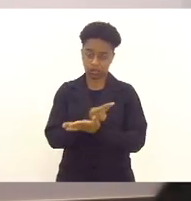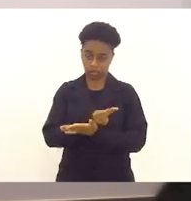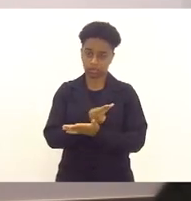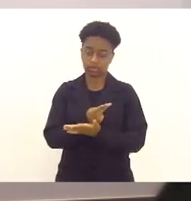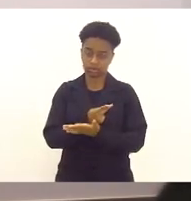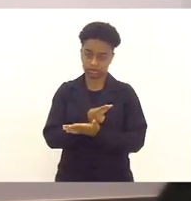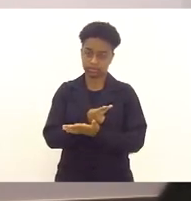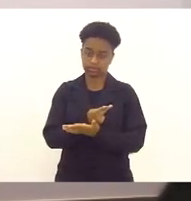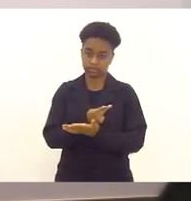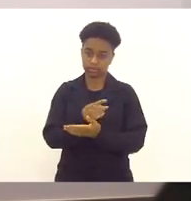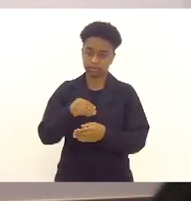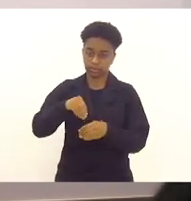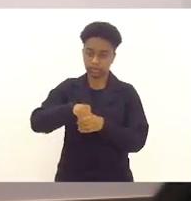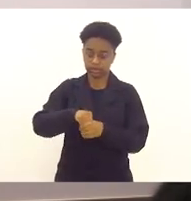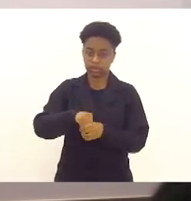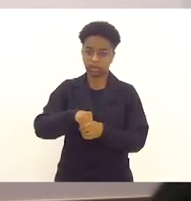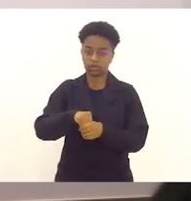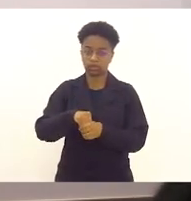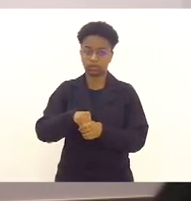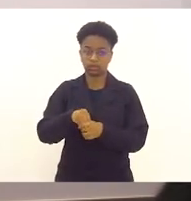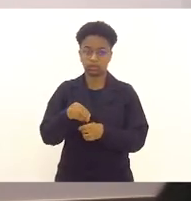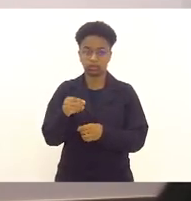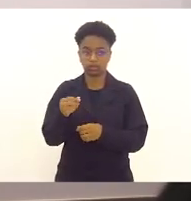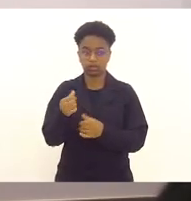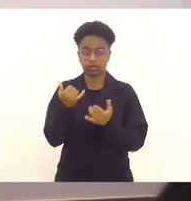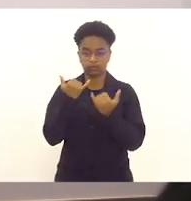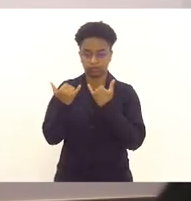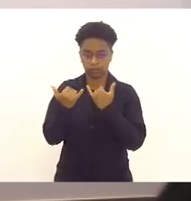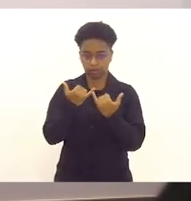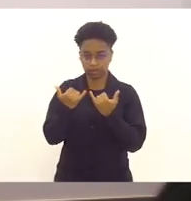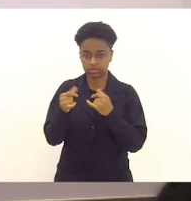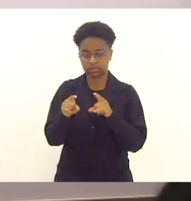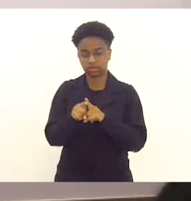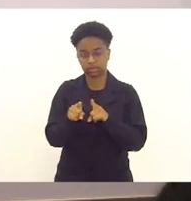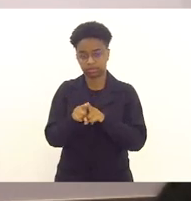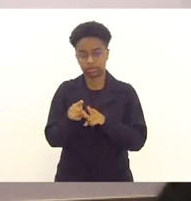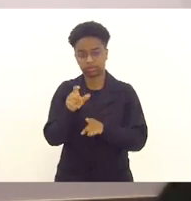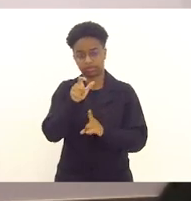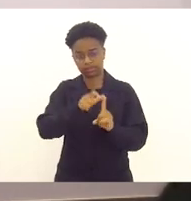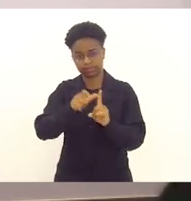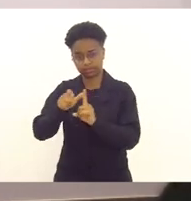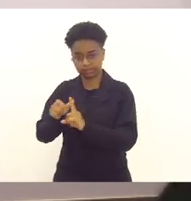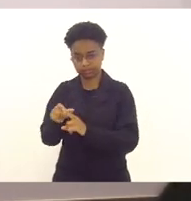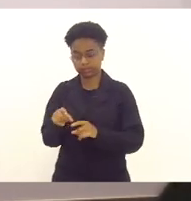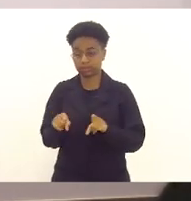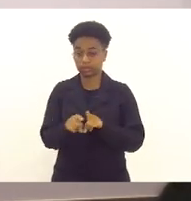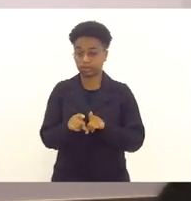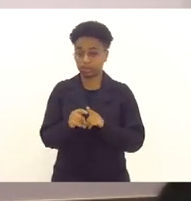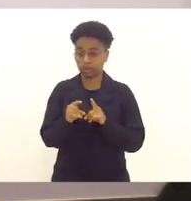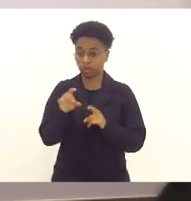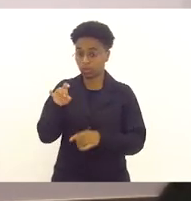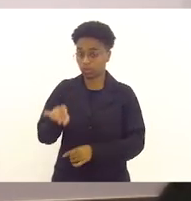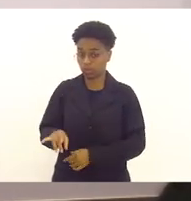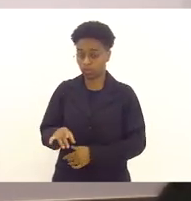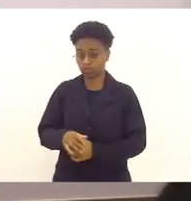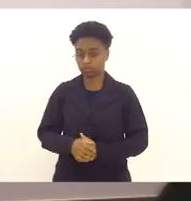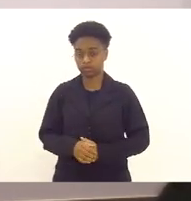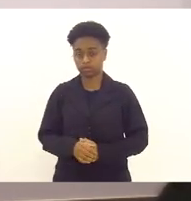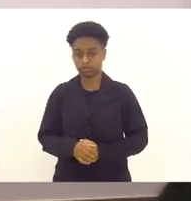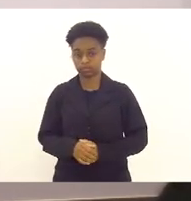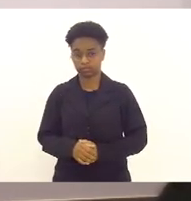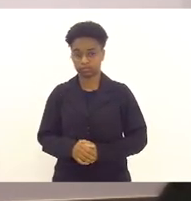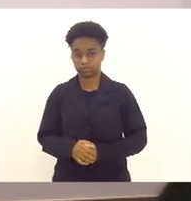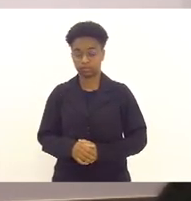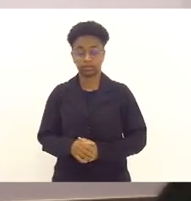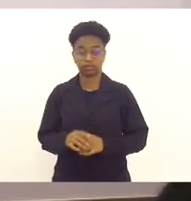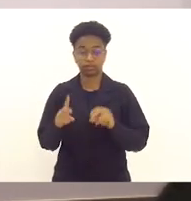da dos informes das assistidas e para fechar a questão